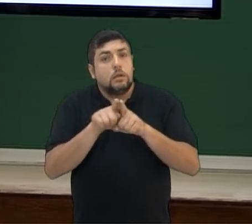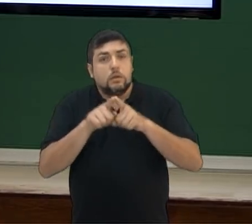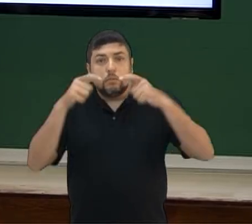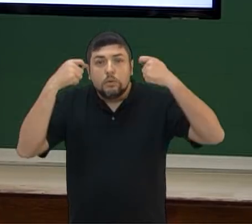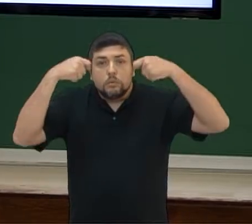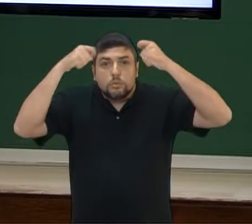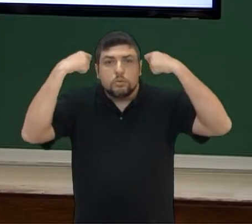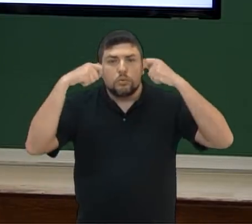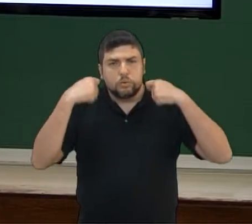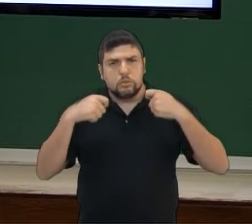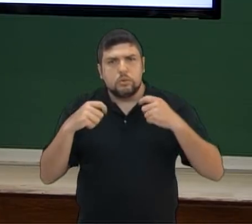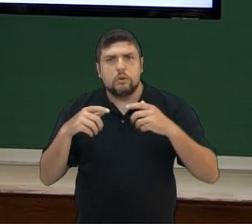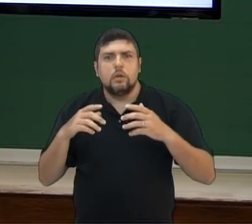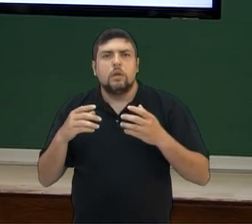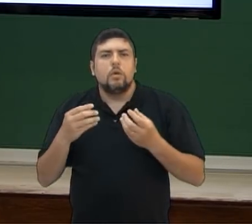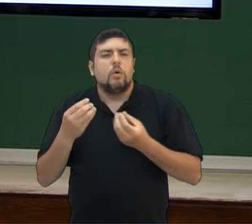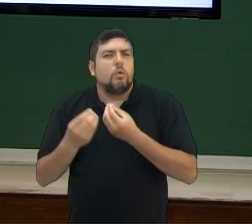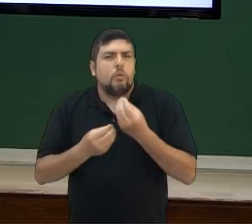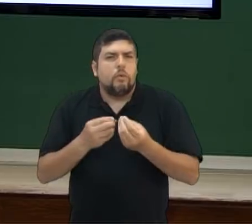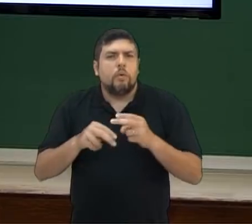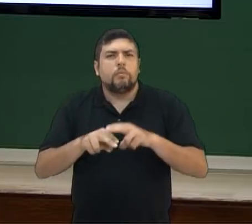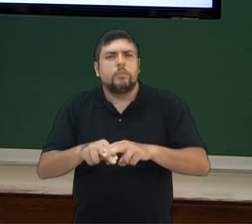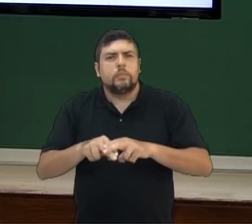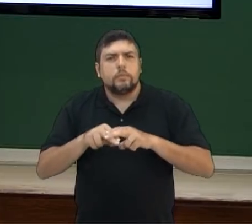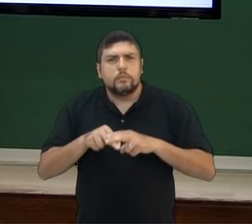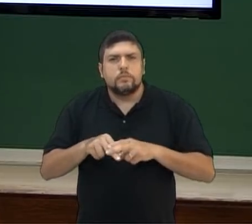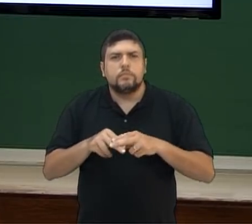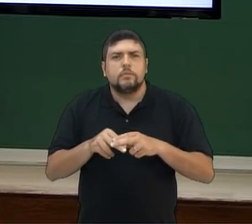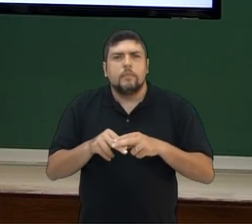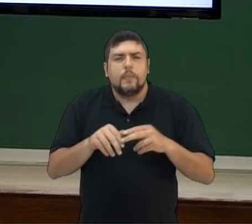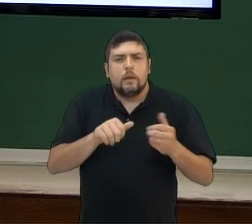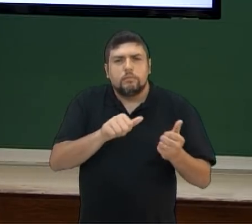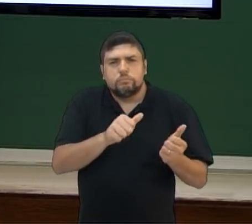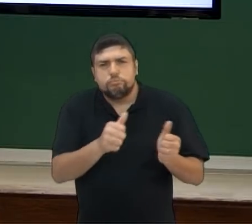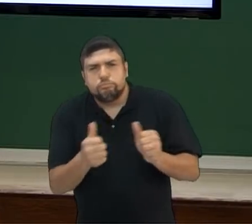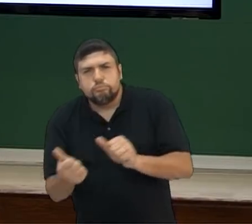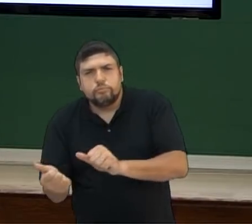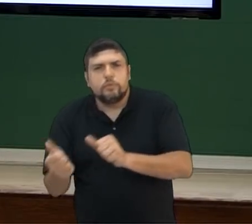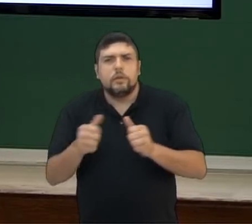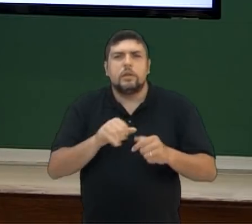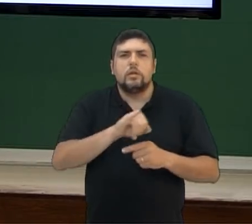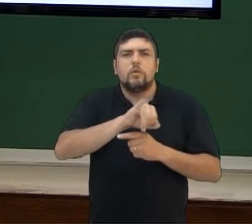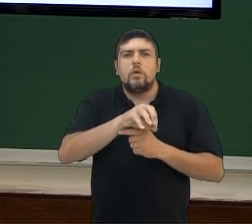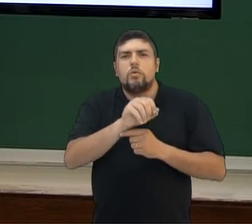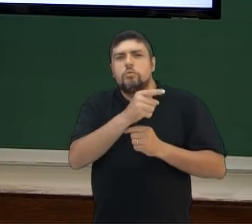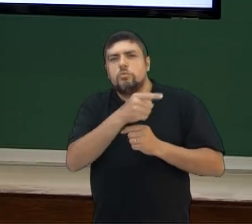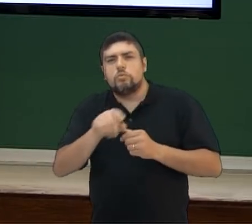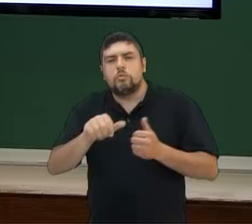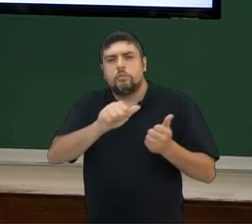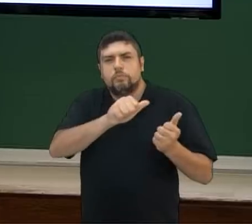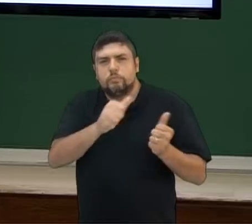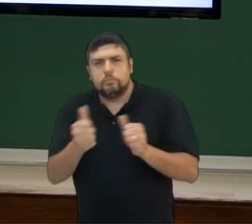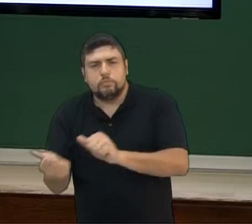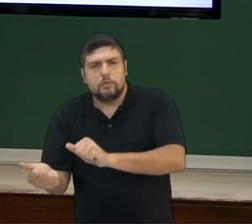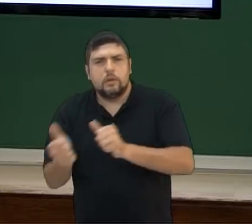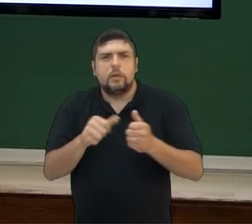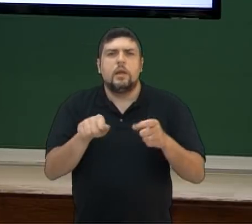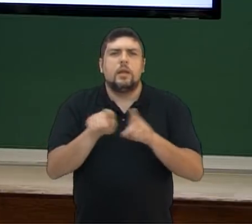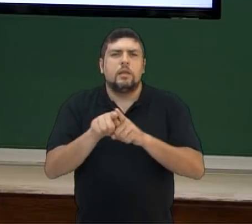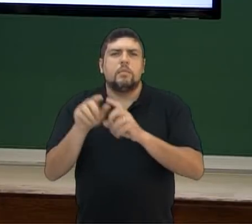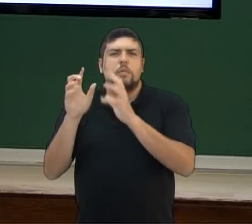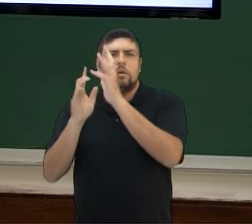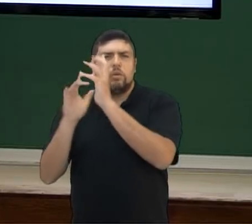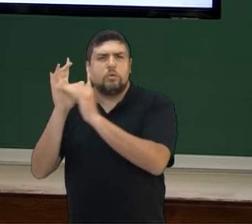considerado um símbolo antigo por conta do batismo, São João Batista, depois tem a ideia do Cordeiro de Deus, Jesus